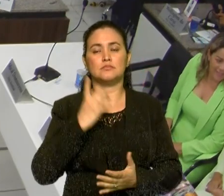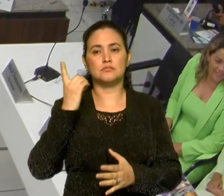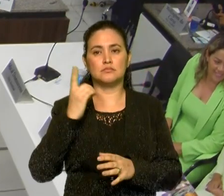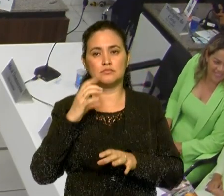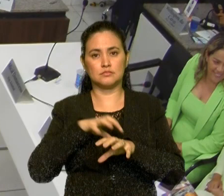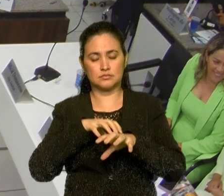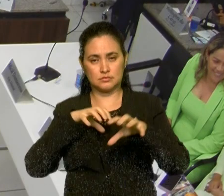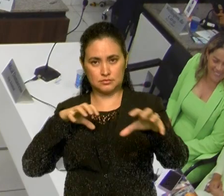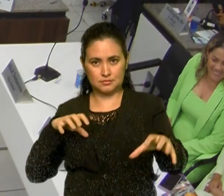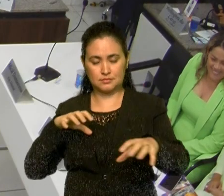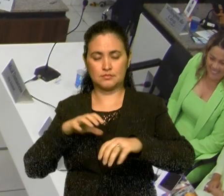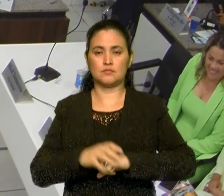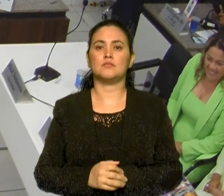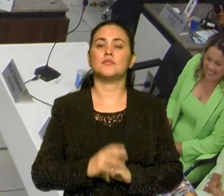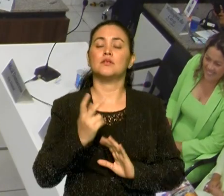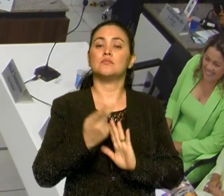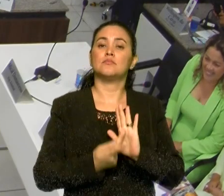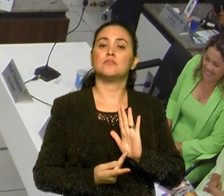Projeto de lei número